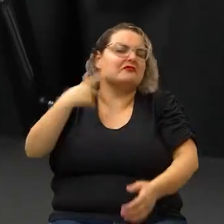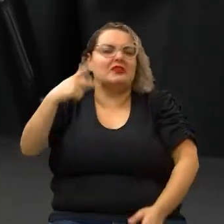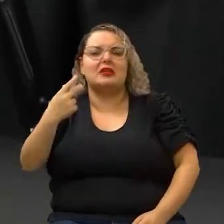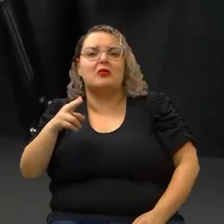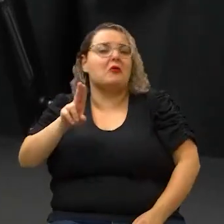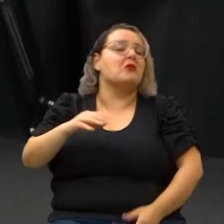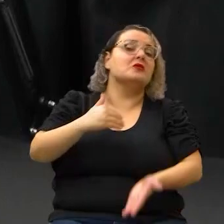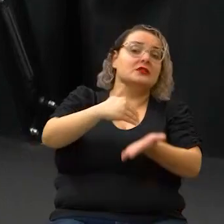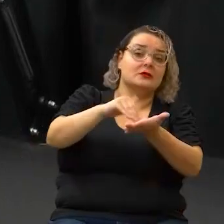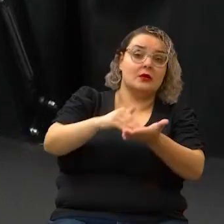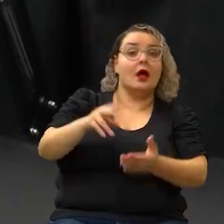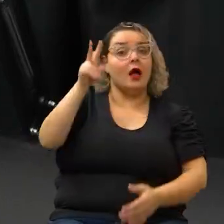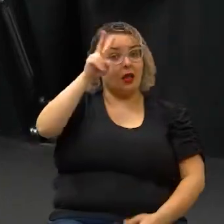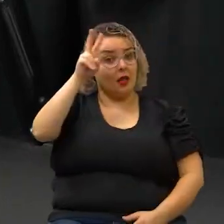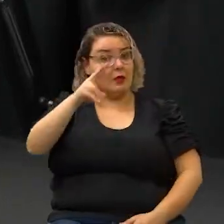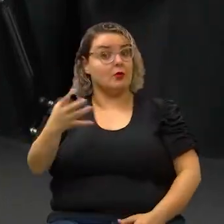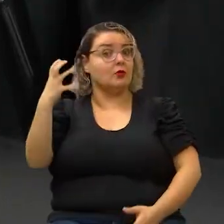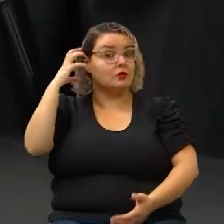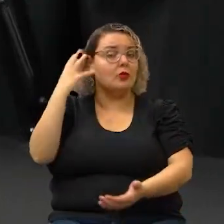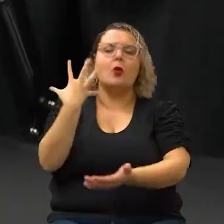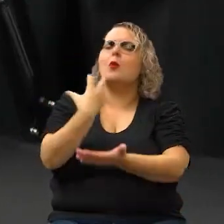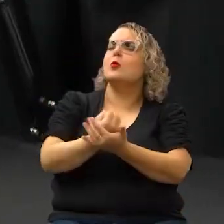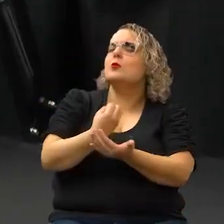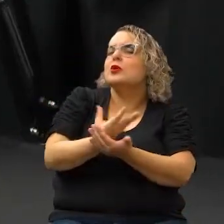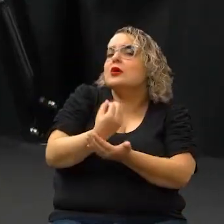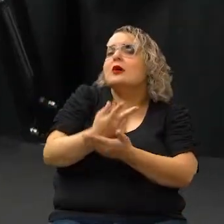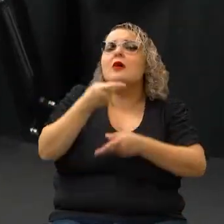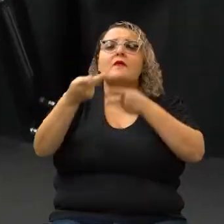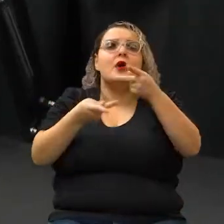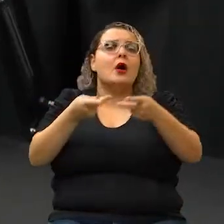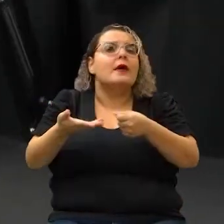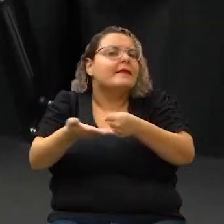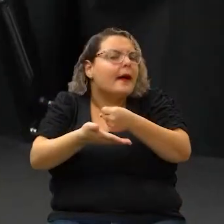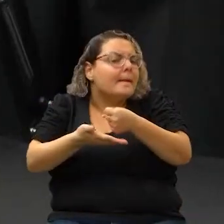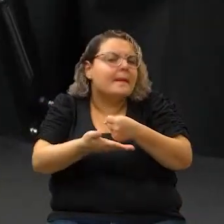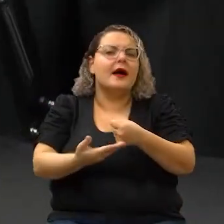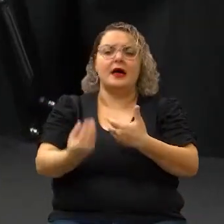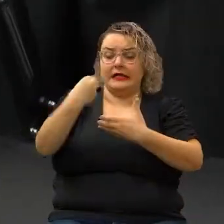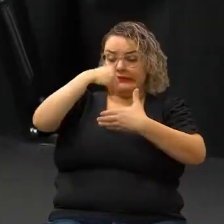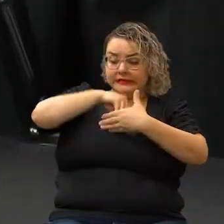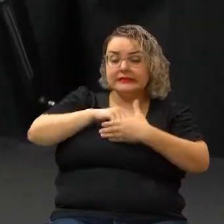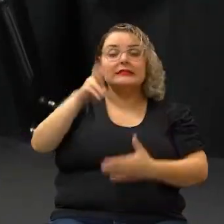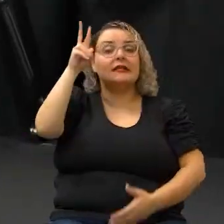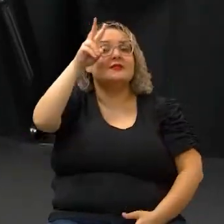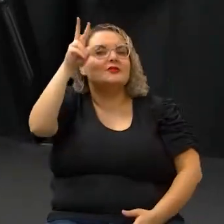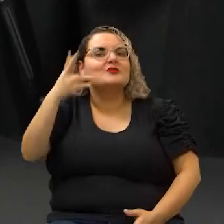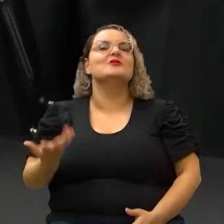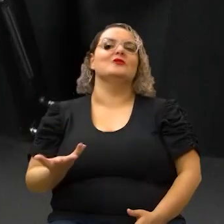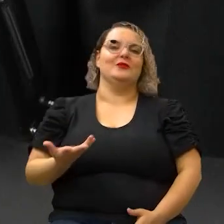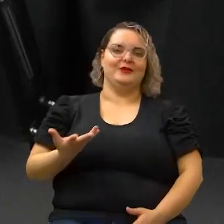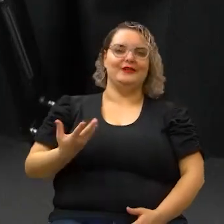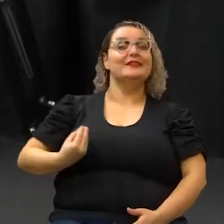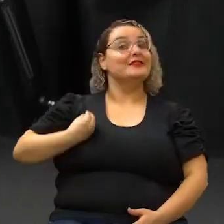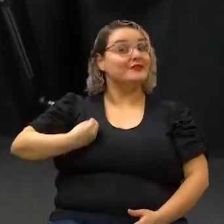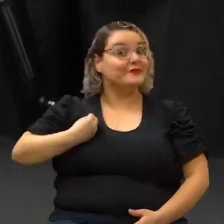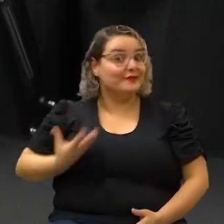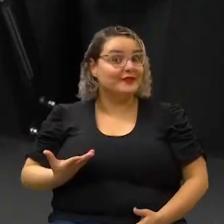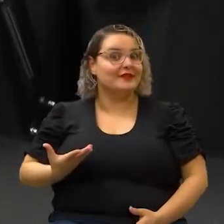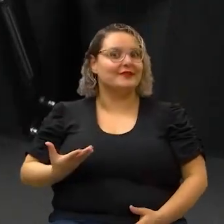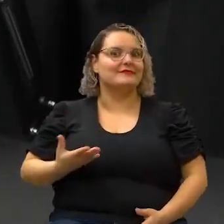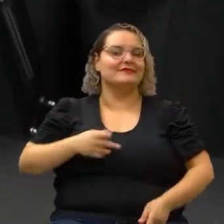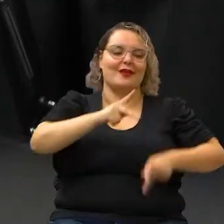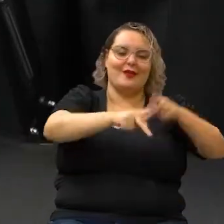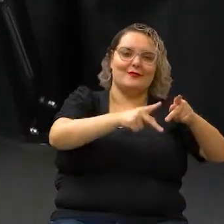nosso podcast ele traz justamente aqui, falar um pouquinho da essência, da história dessas pessoas que vieram do povo